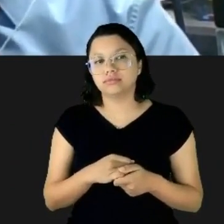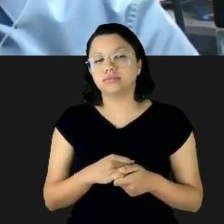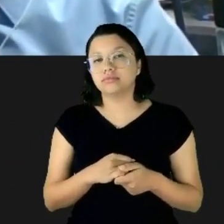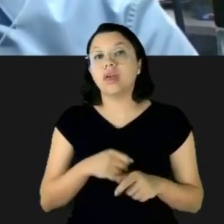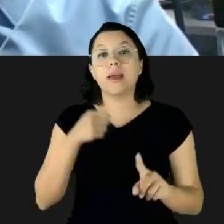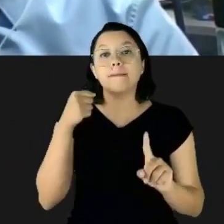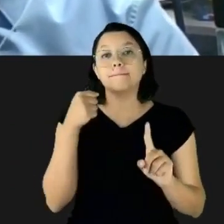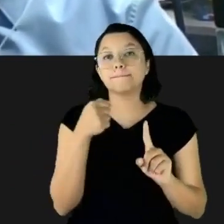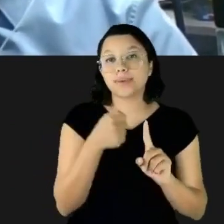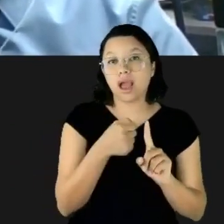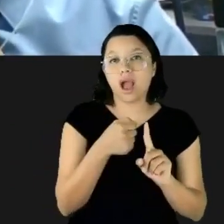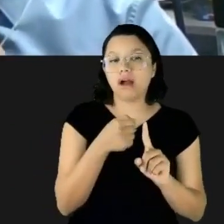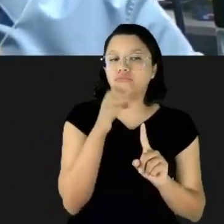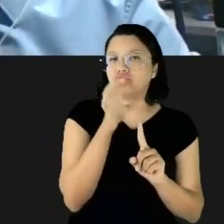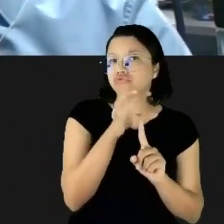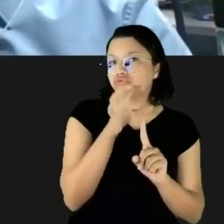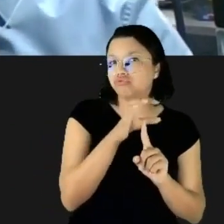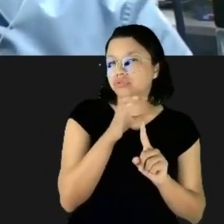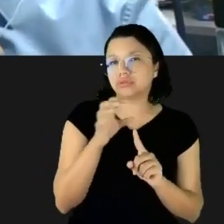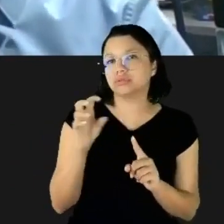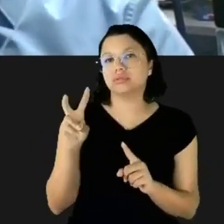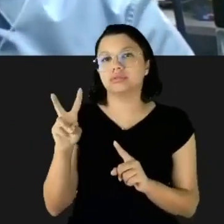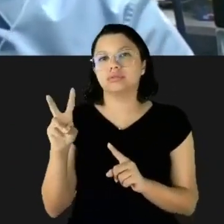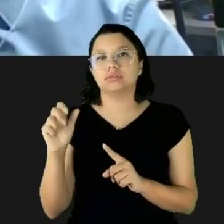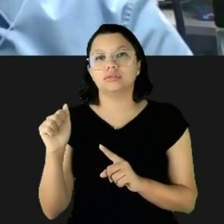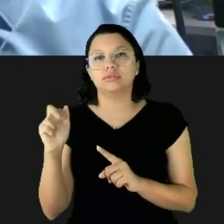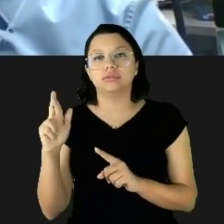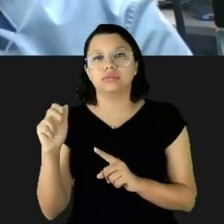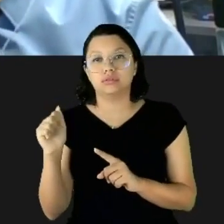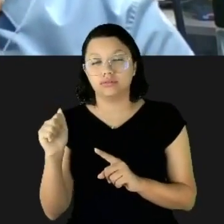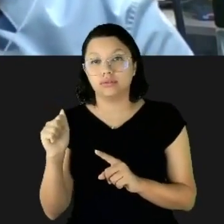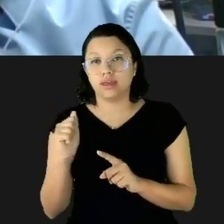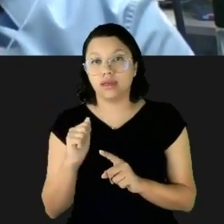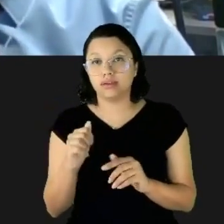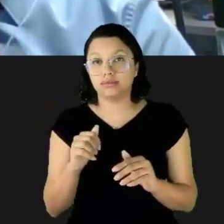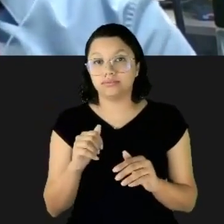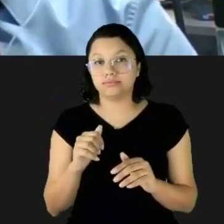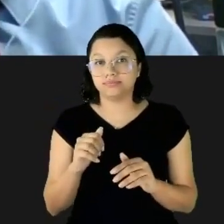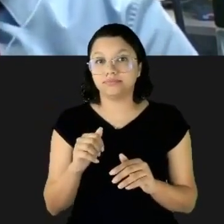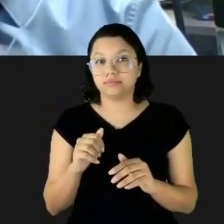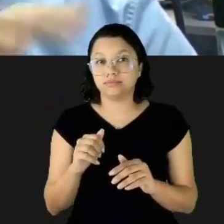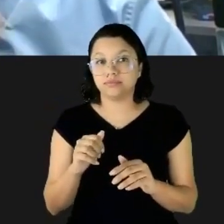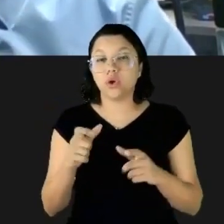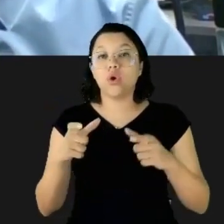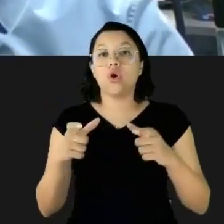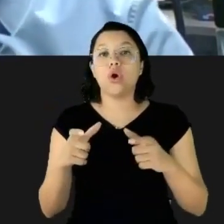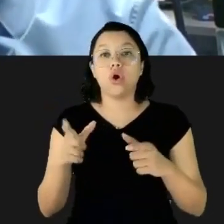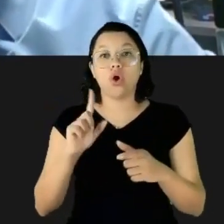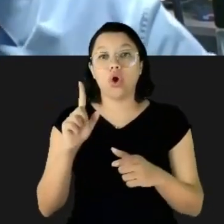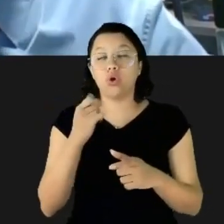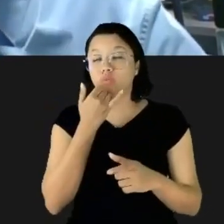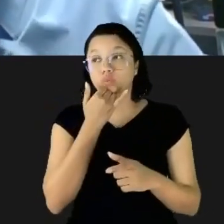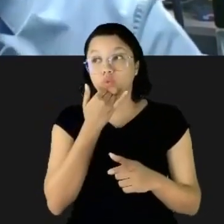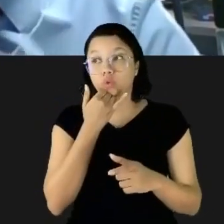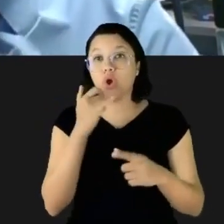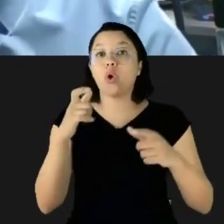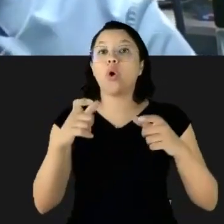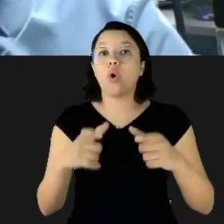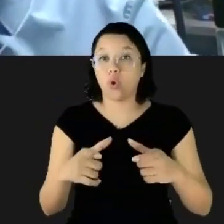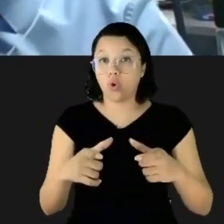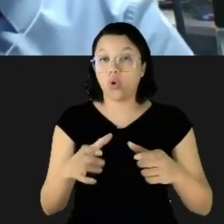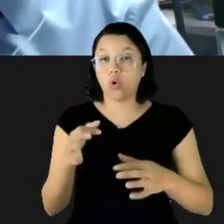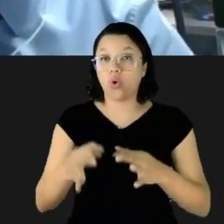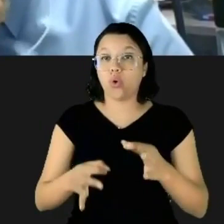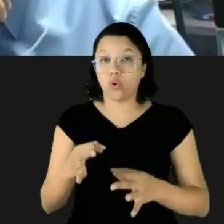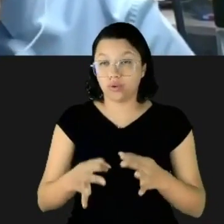impactamos a vara pela unidade judiciária para englobar a QGF, englobar